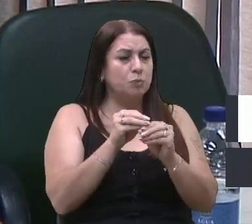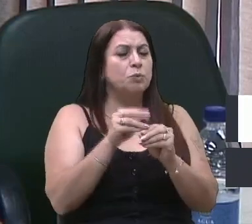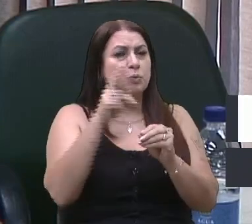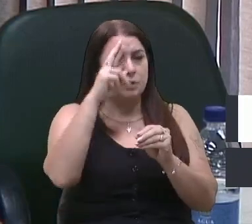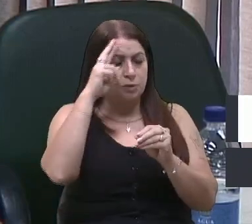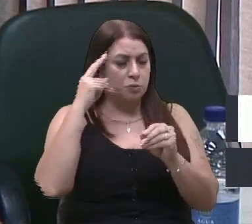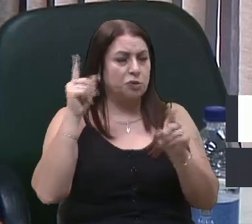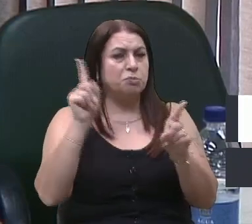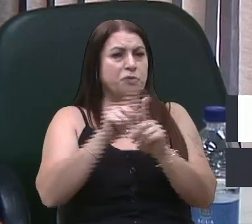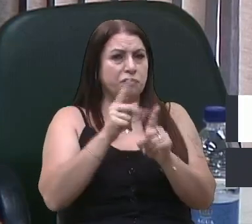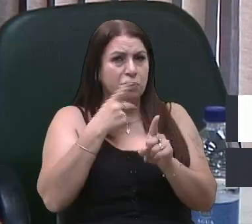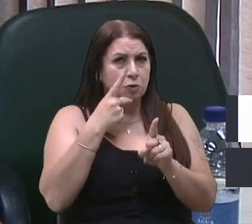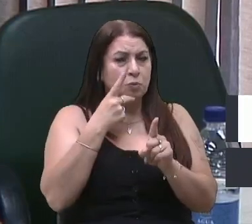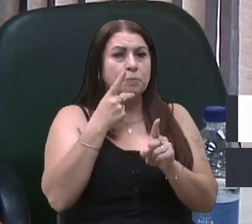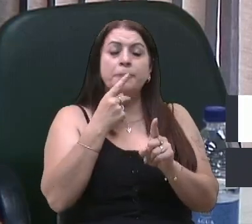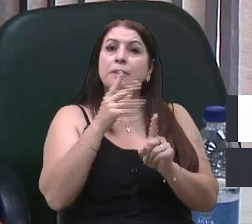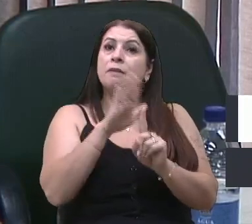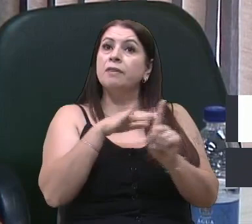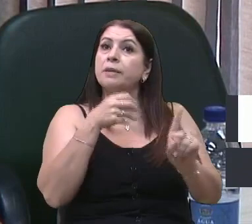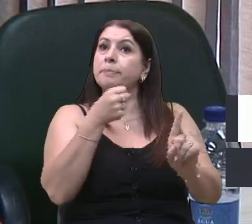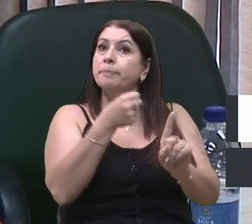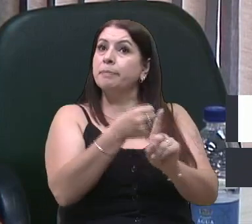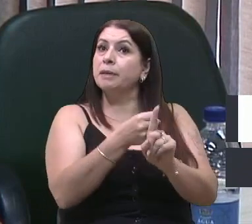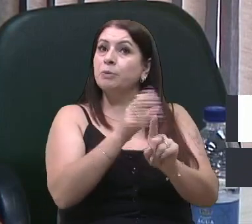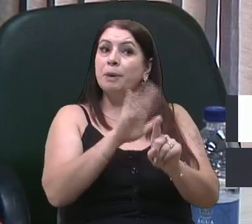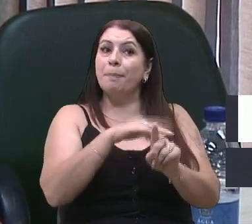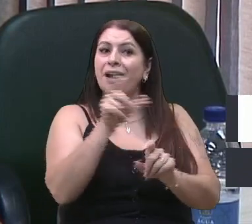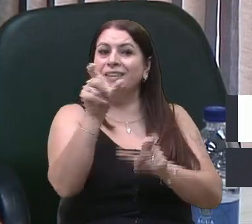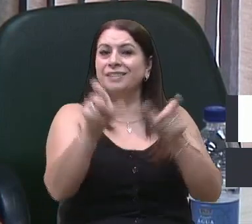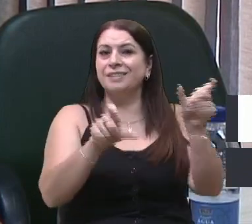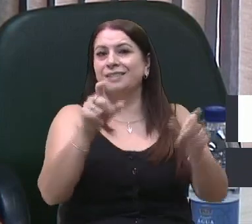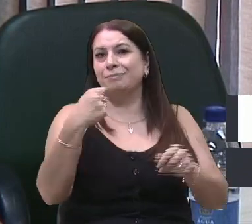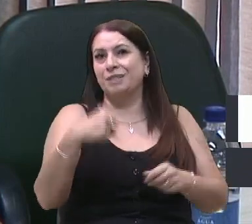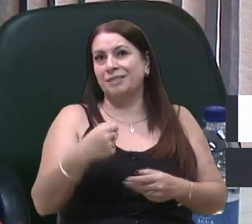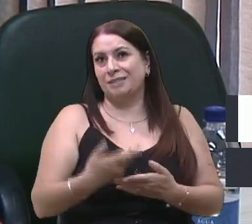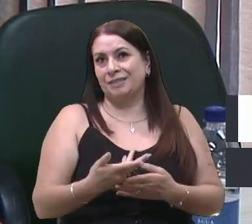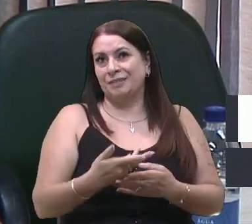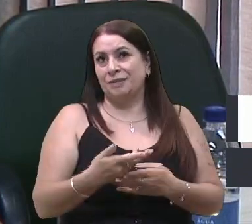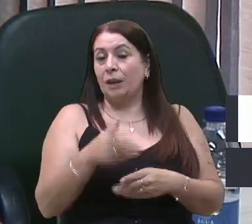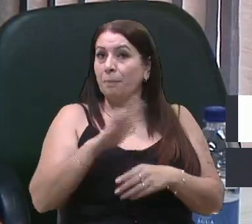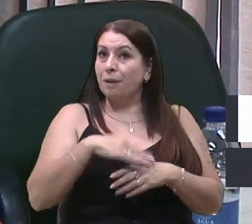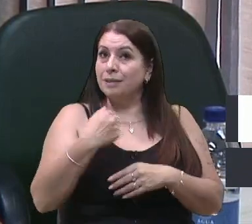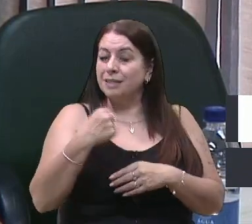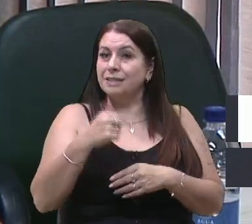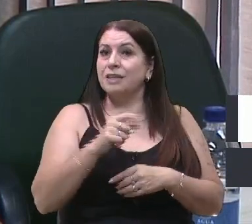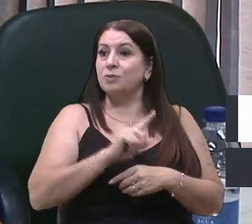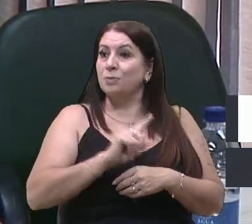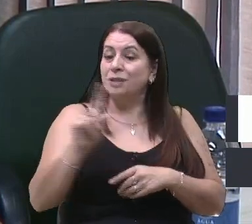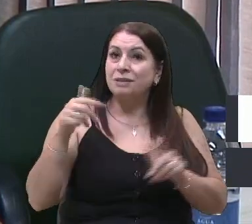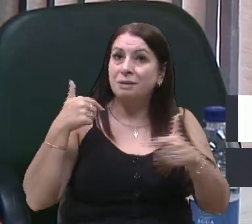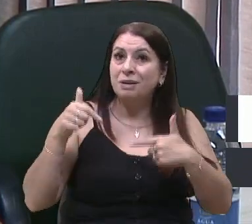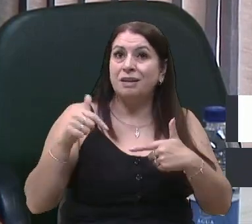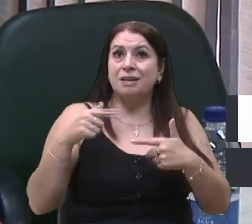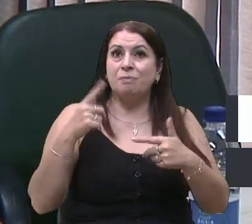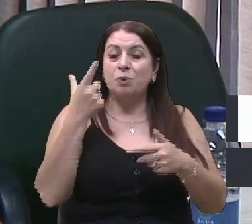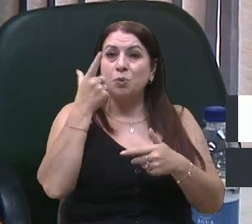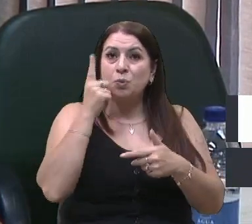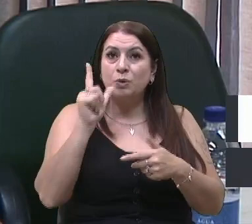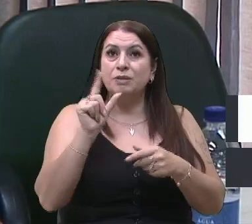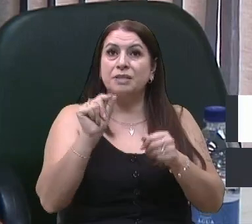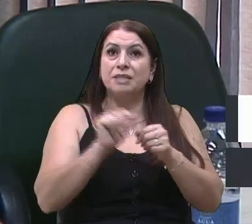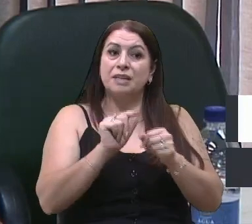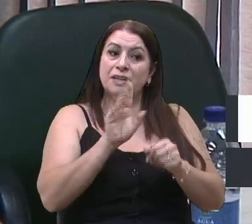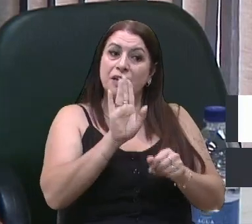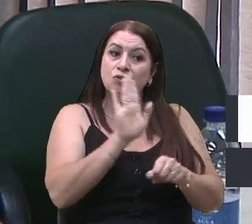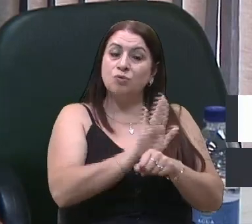também, ela vai impactar diretamente naqueles que mais precisam, que têm mais necessidade de sair de casa para poder trabalhar e para poder sustentar a sua família e